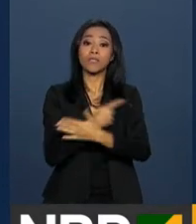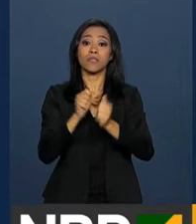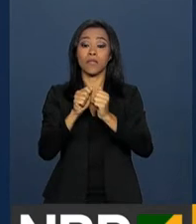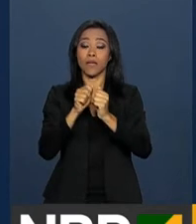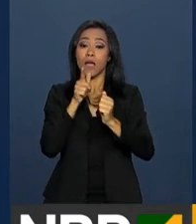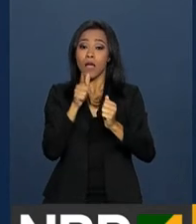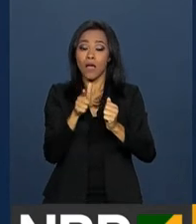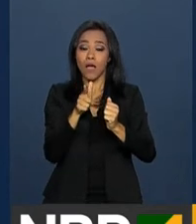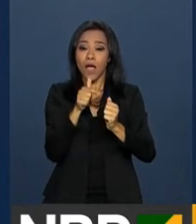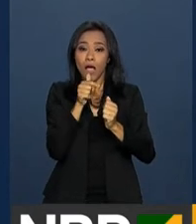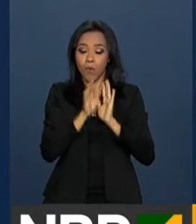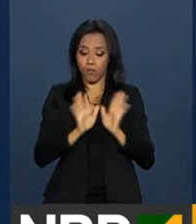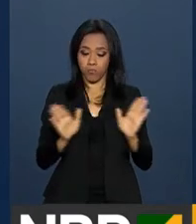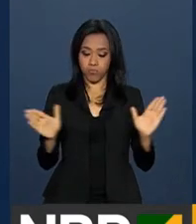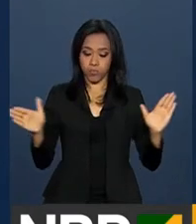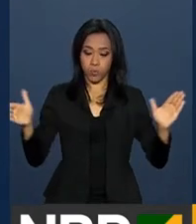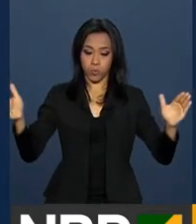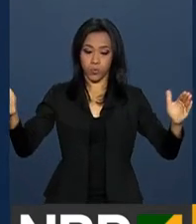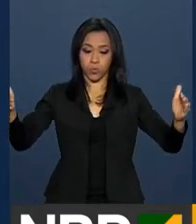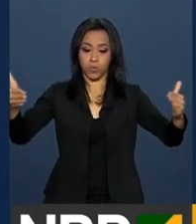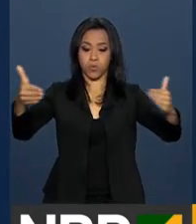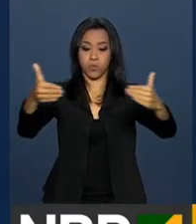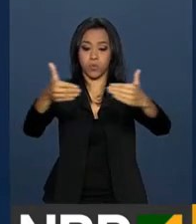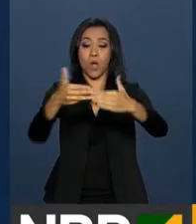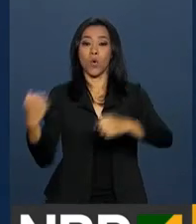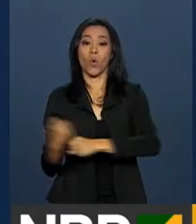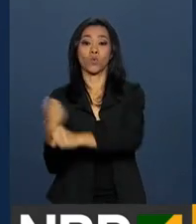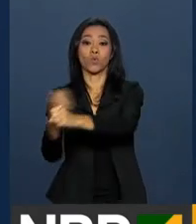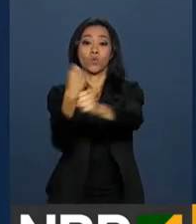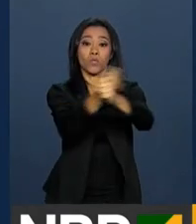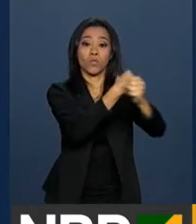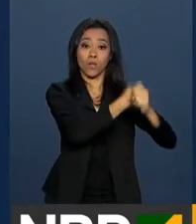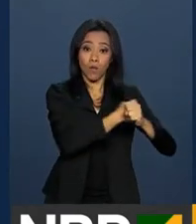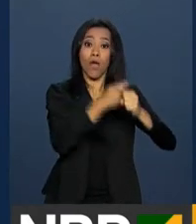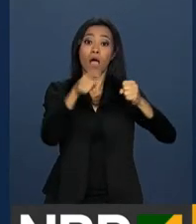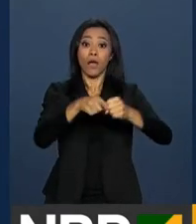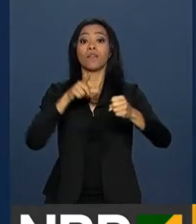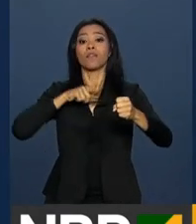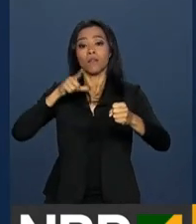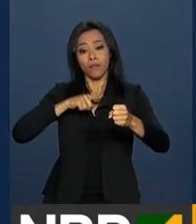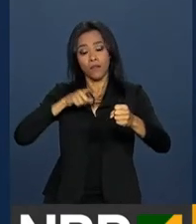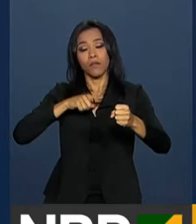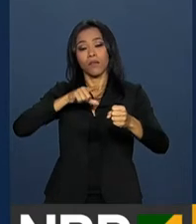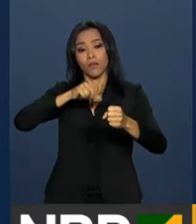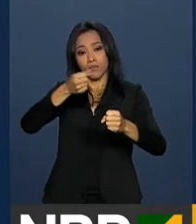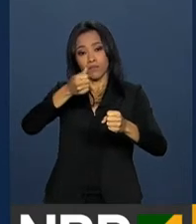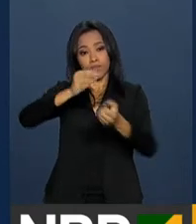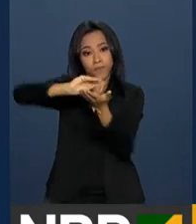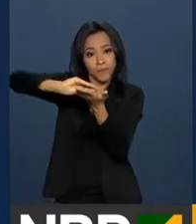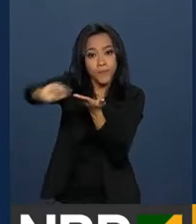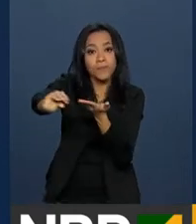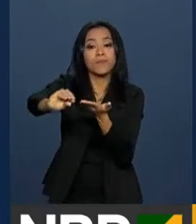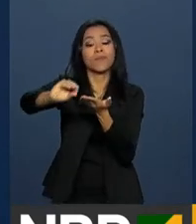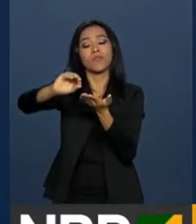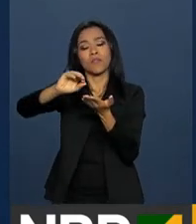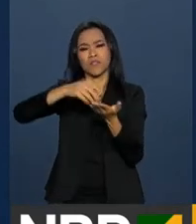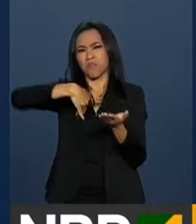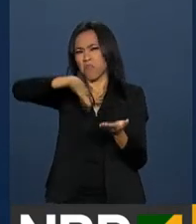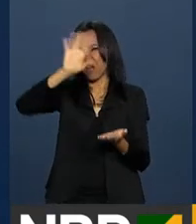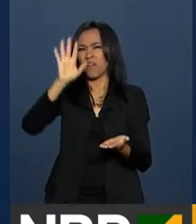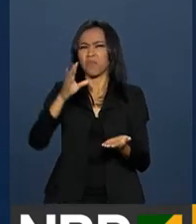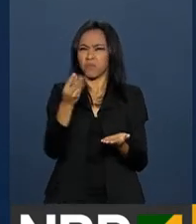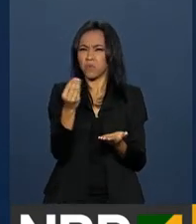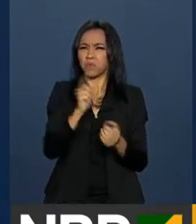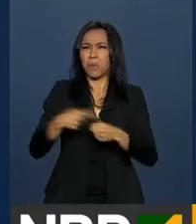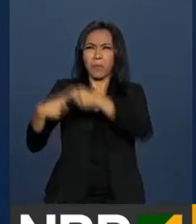né? E me disseram aqui que serão mais de 700 municípios alcançados, portanto, alcançando uma população de